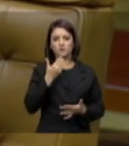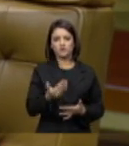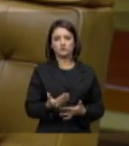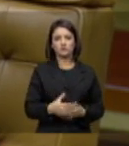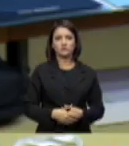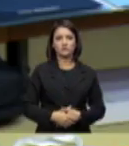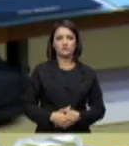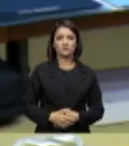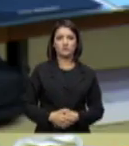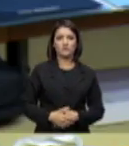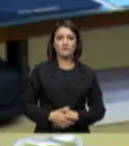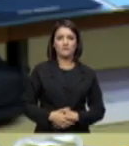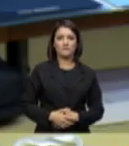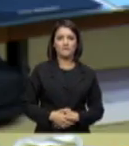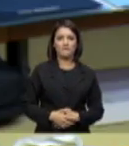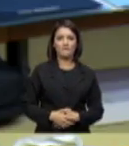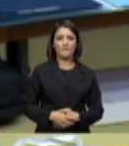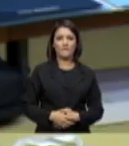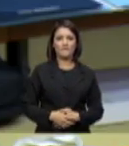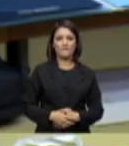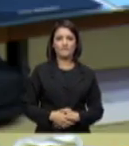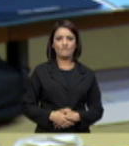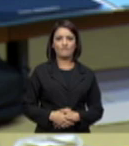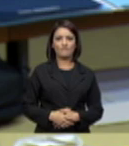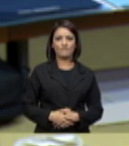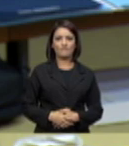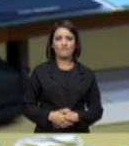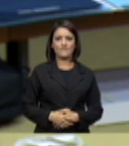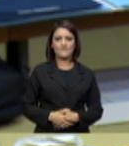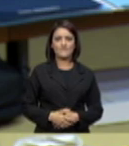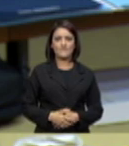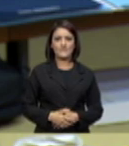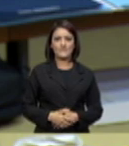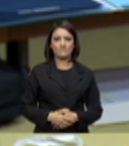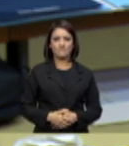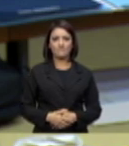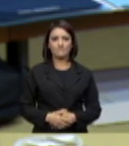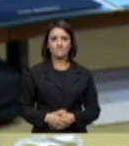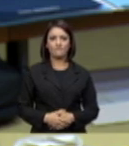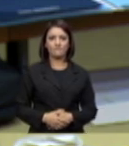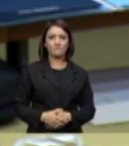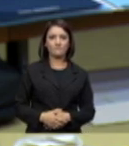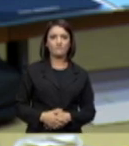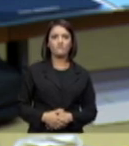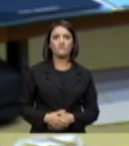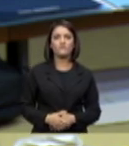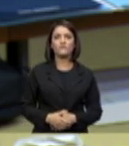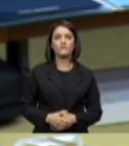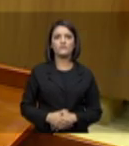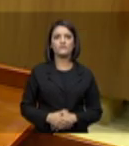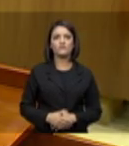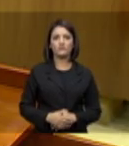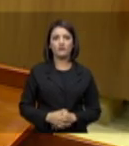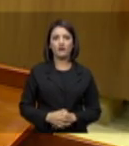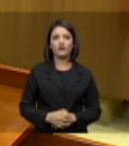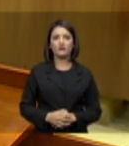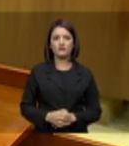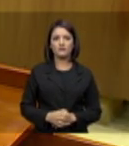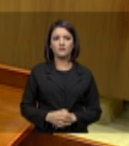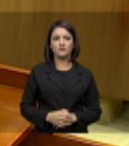deduzido então se deve ou não é fedendo sem querer políticos a presidência